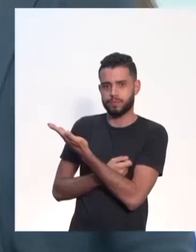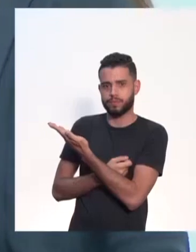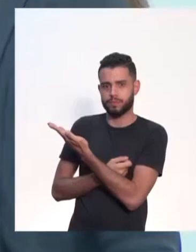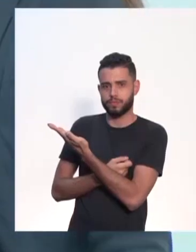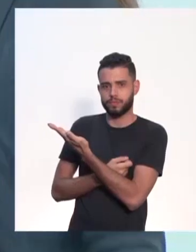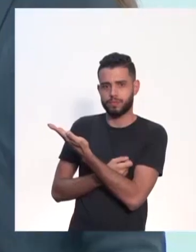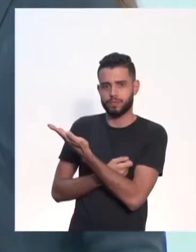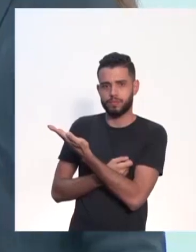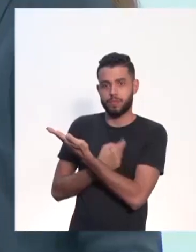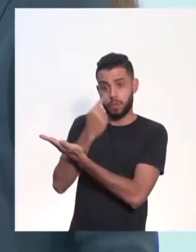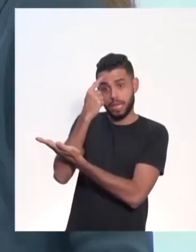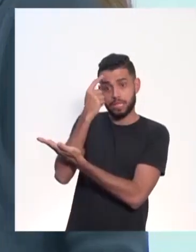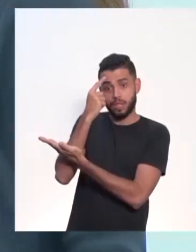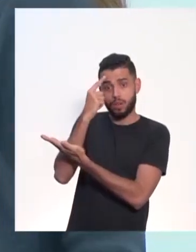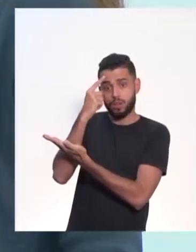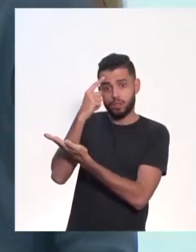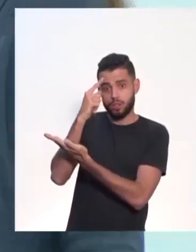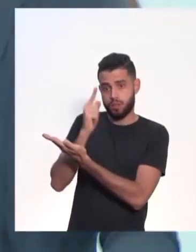pensar que aqui dentro